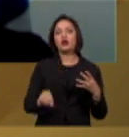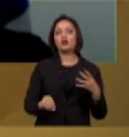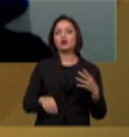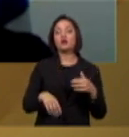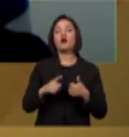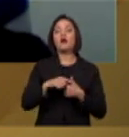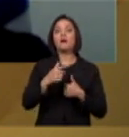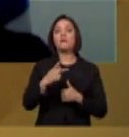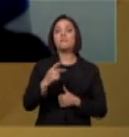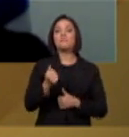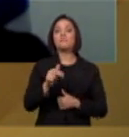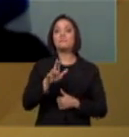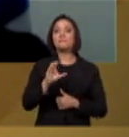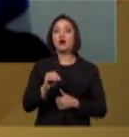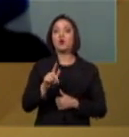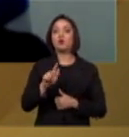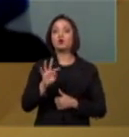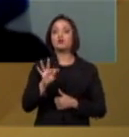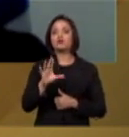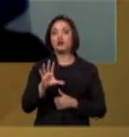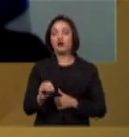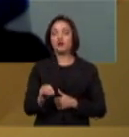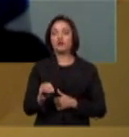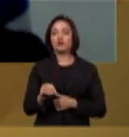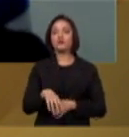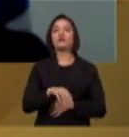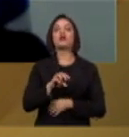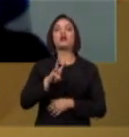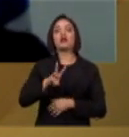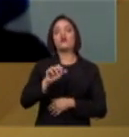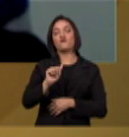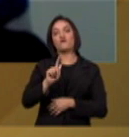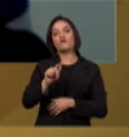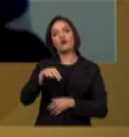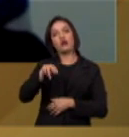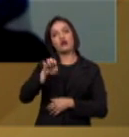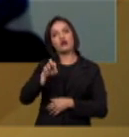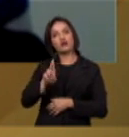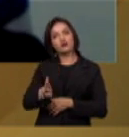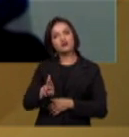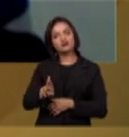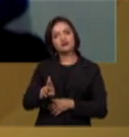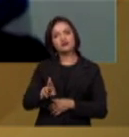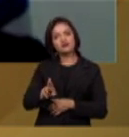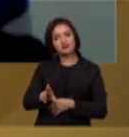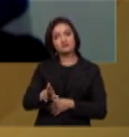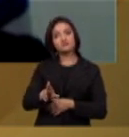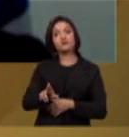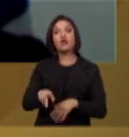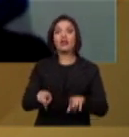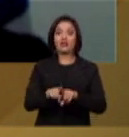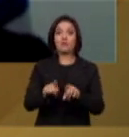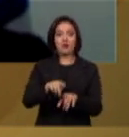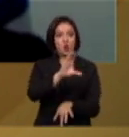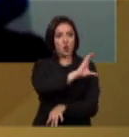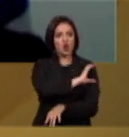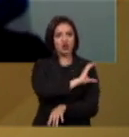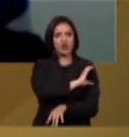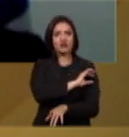doutor Paulo Gustavo Brunet Branco, doutor Wagner Natal Batista. E para a coordenação dos trabalhos